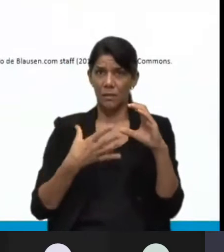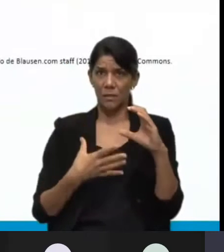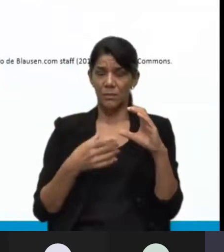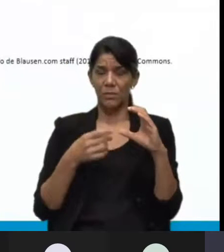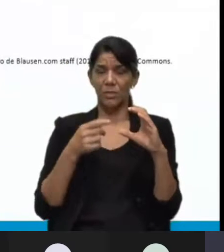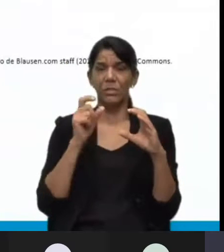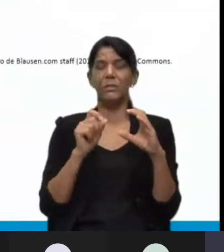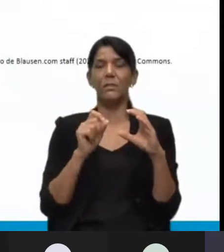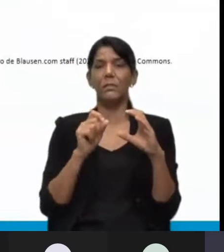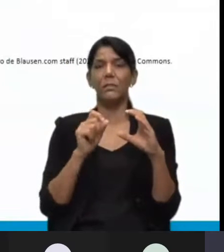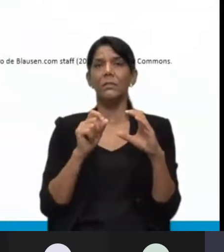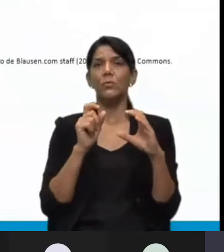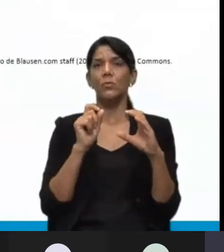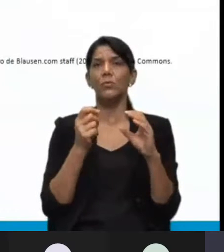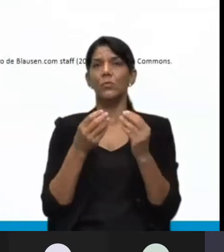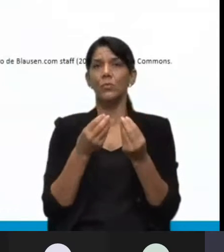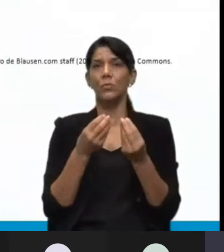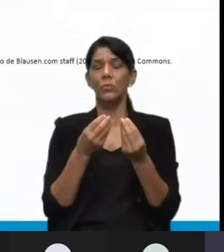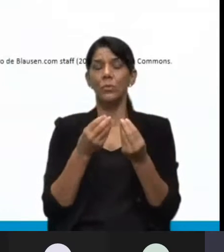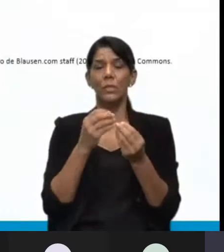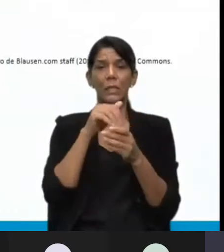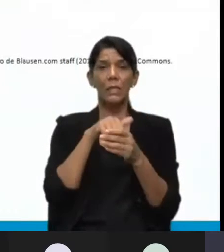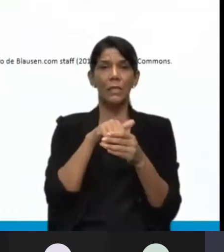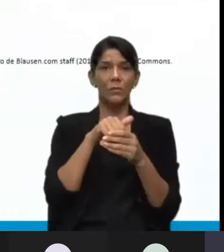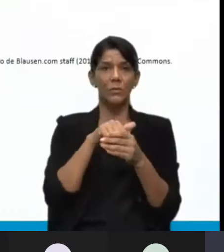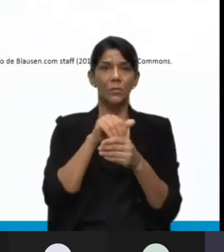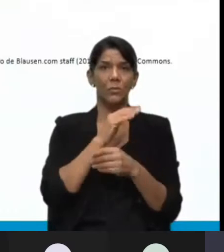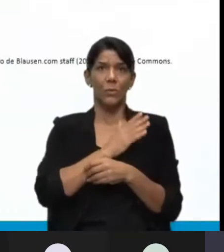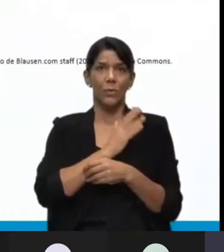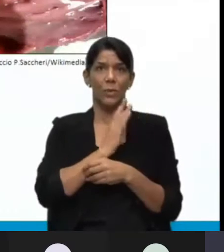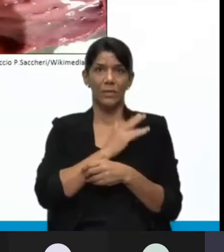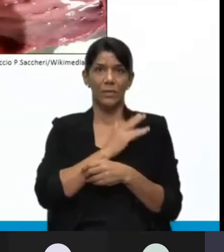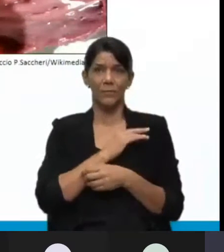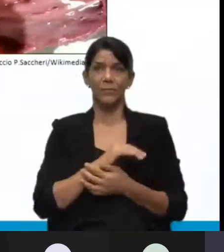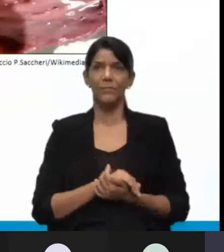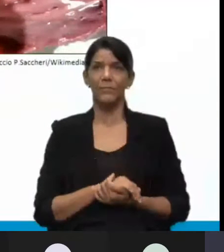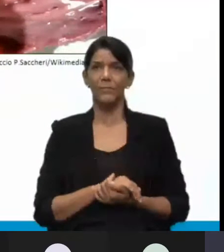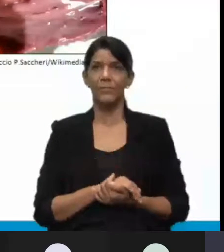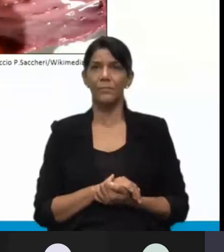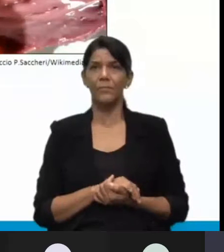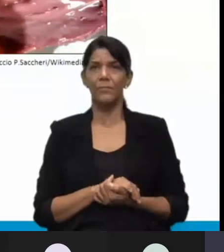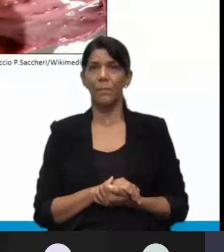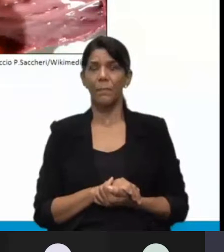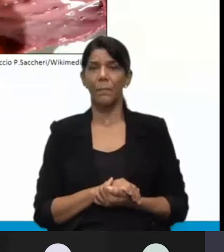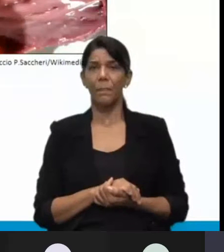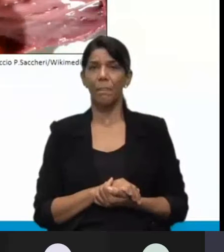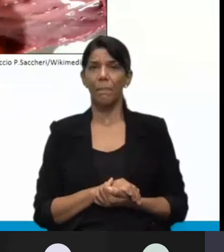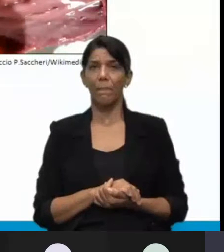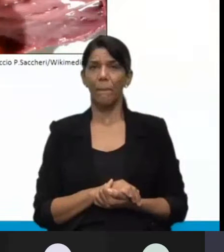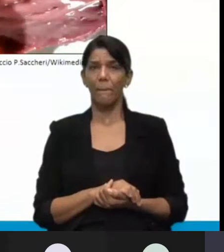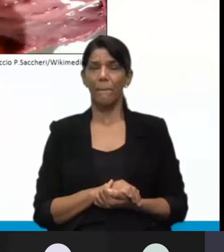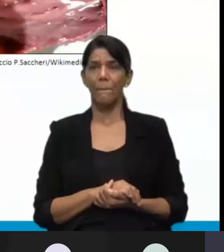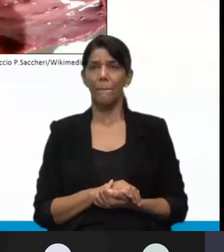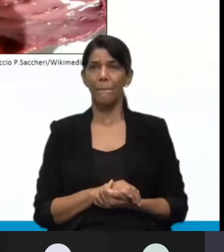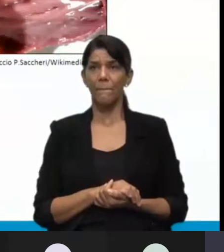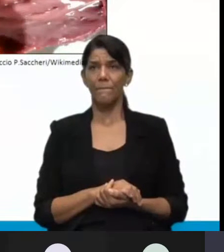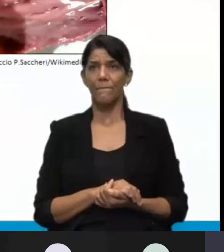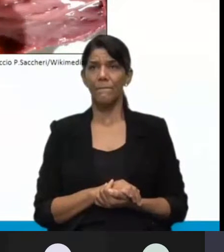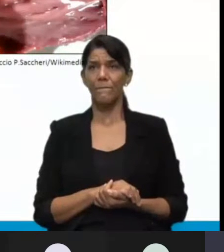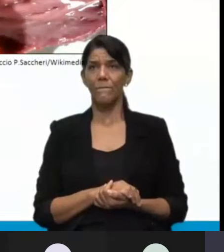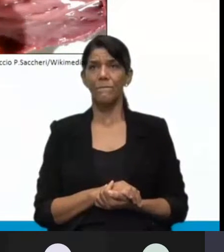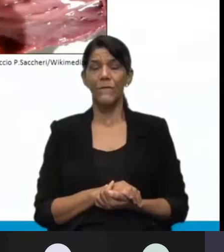aí anatômica, né, interna do coração. Continuando a falar aí da anatomia interna, é